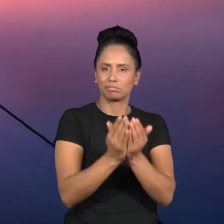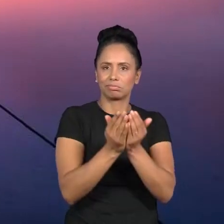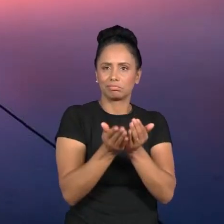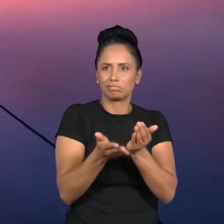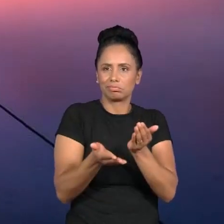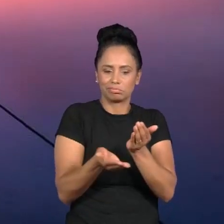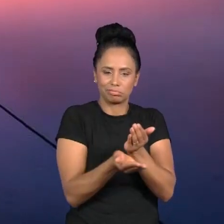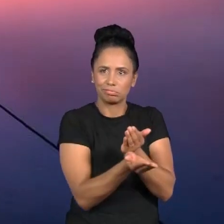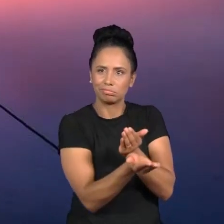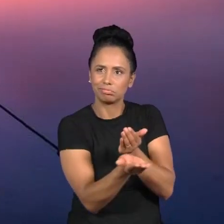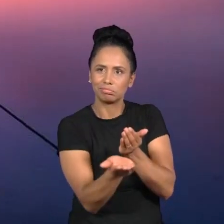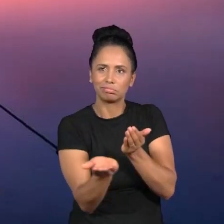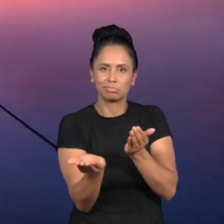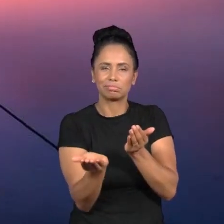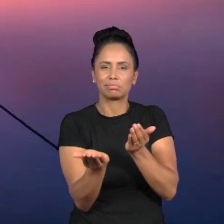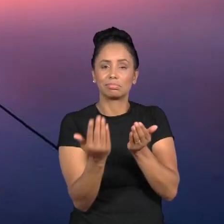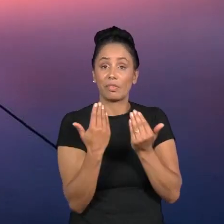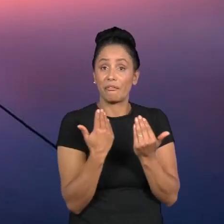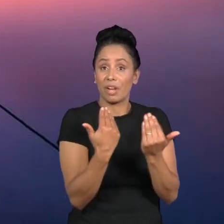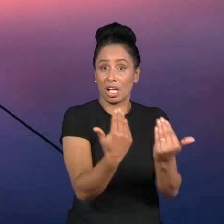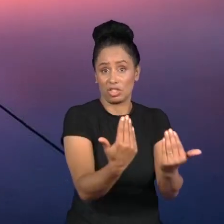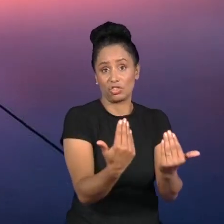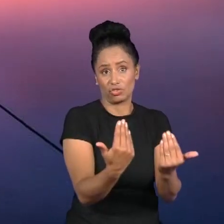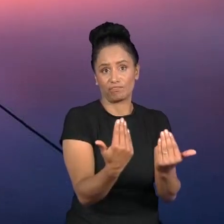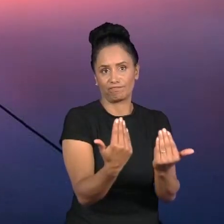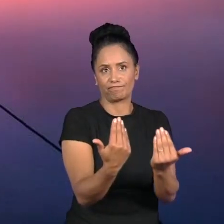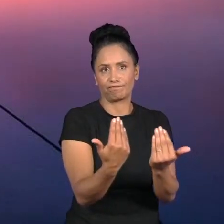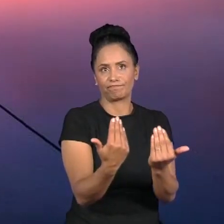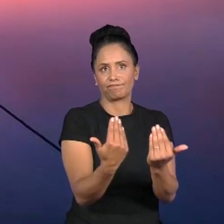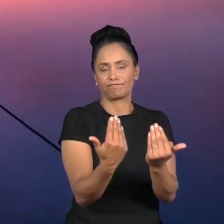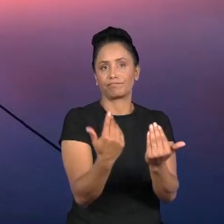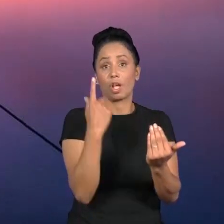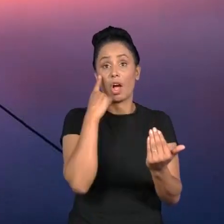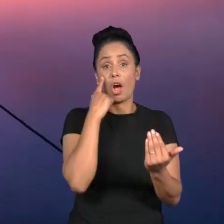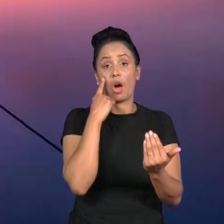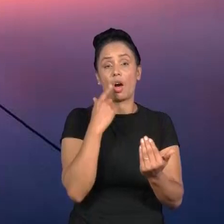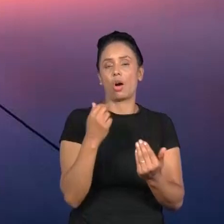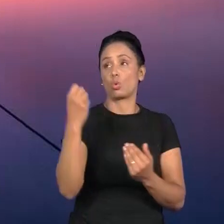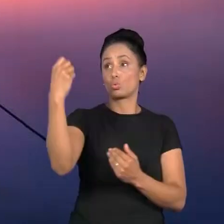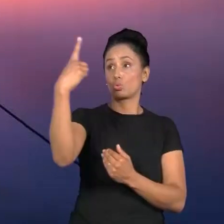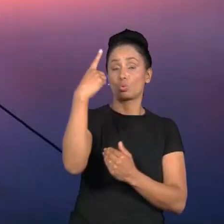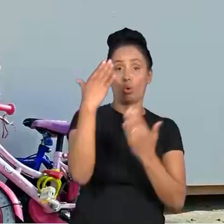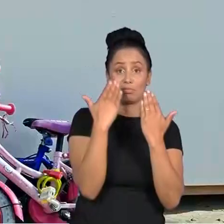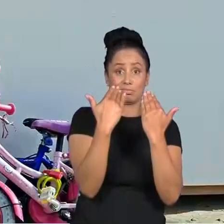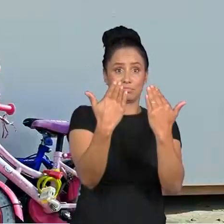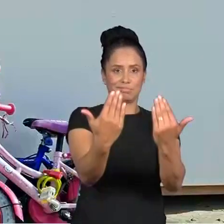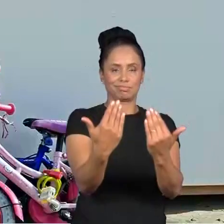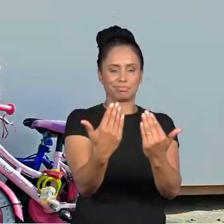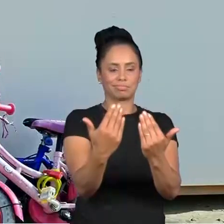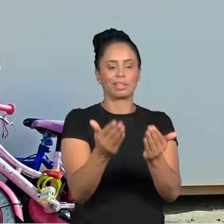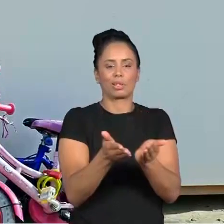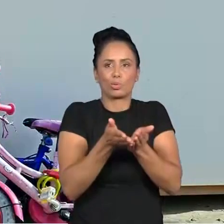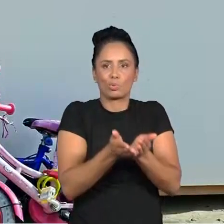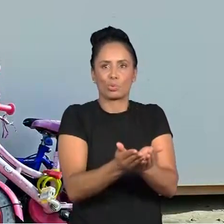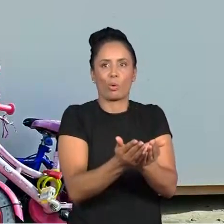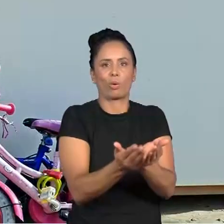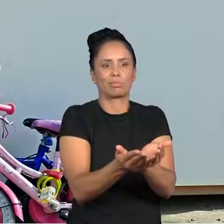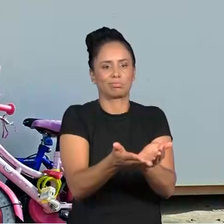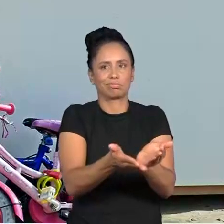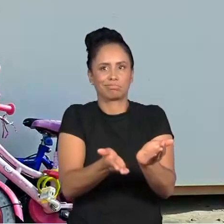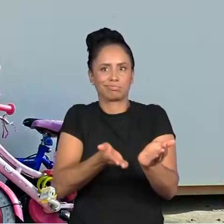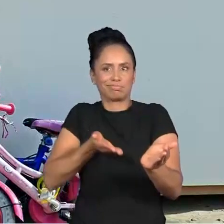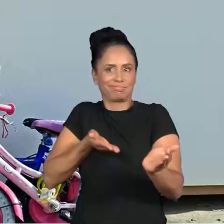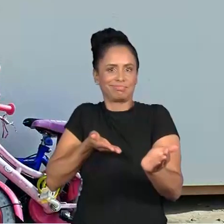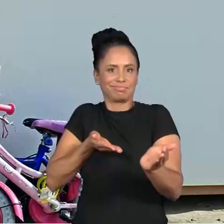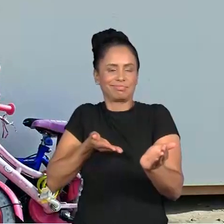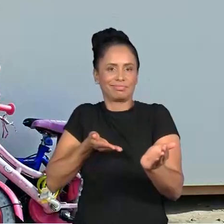se posicionou de frente para a luz. Olha que interessante. Muito legal. Então, Pro, olha só, temos mais uma